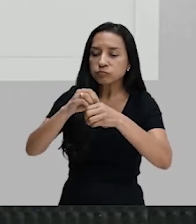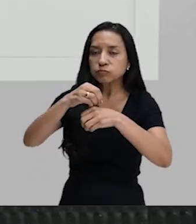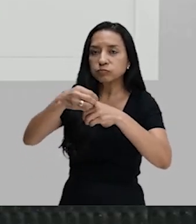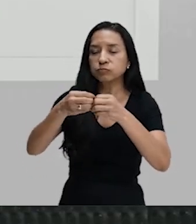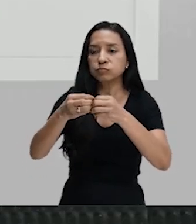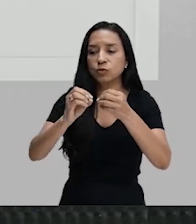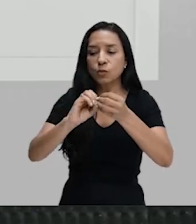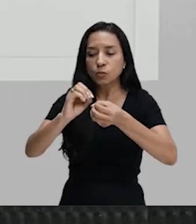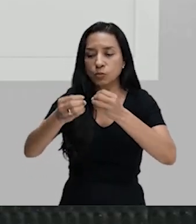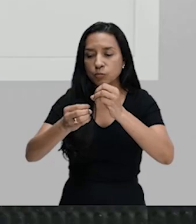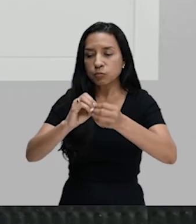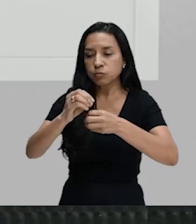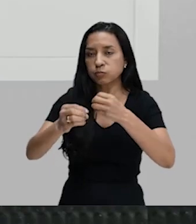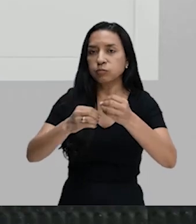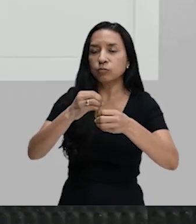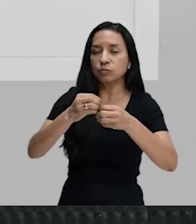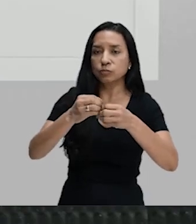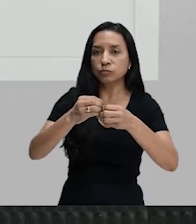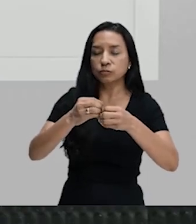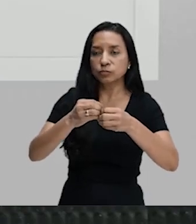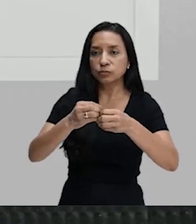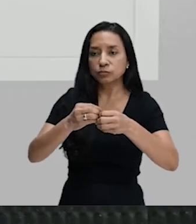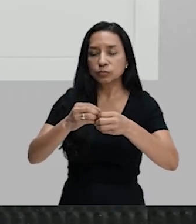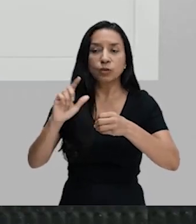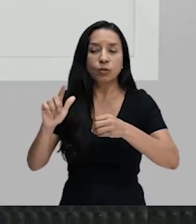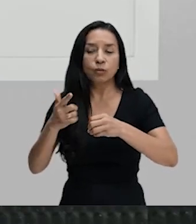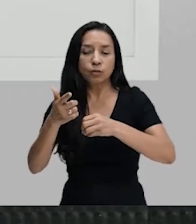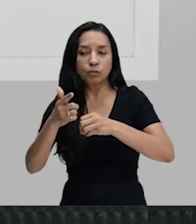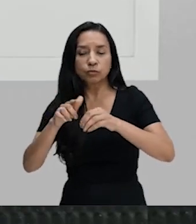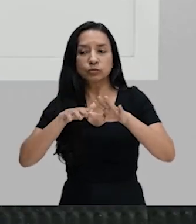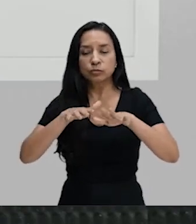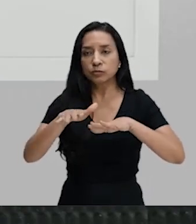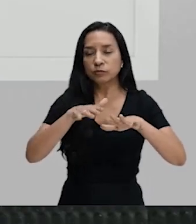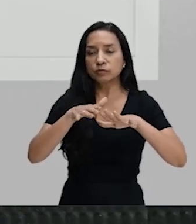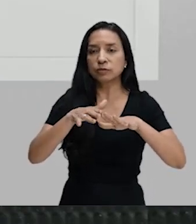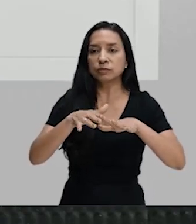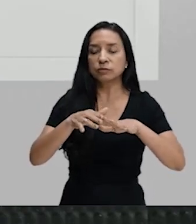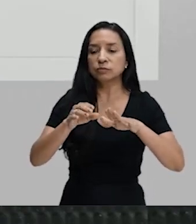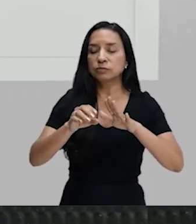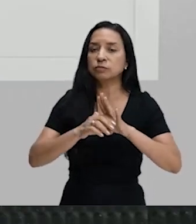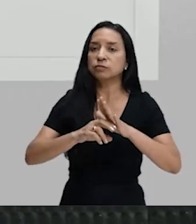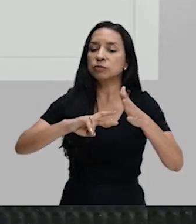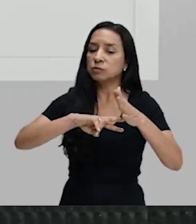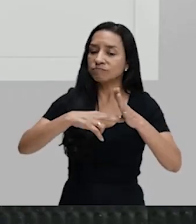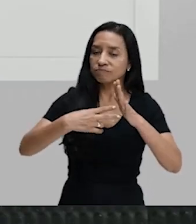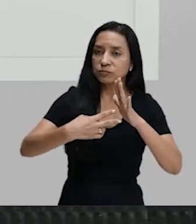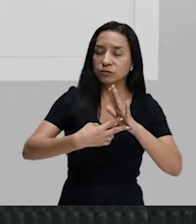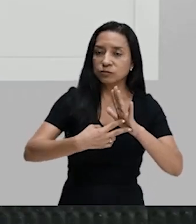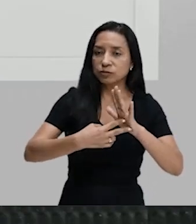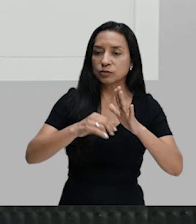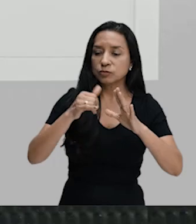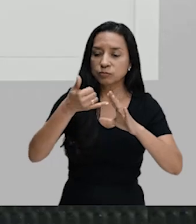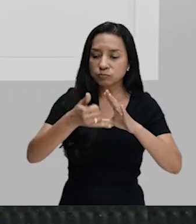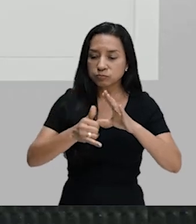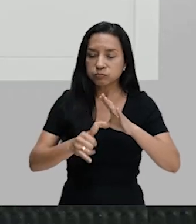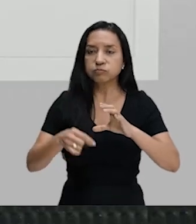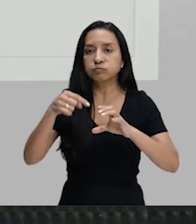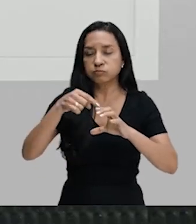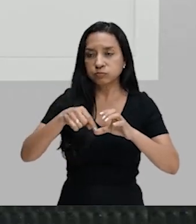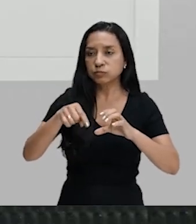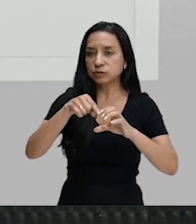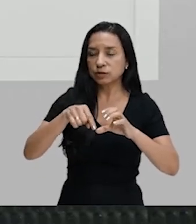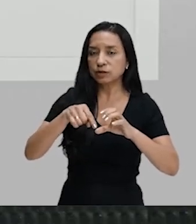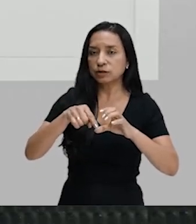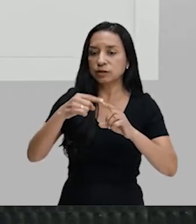movimento de translação, entre outros movimentos. Certo? Nós definimos essa energia interna através do